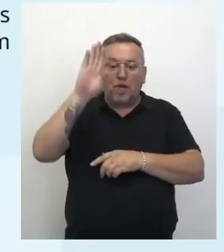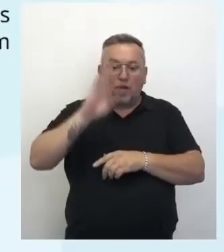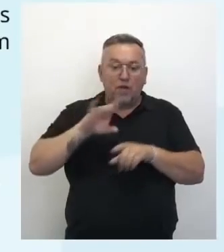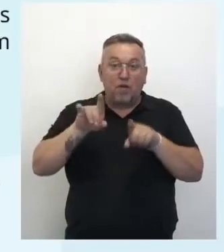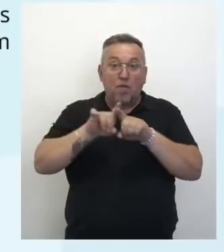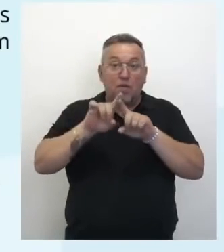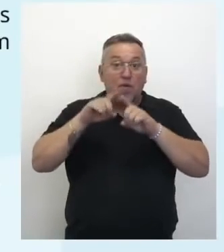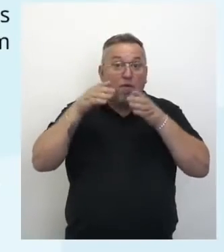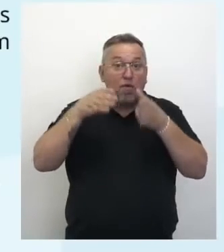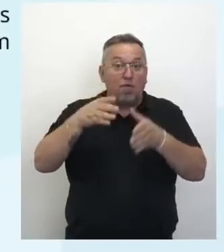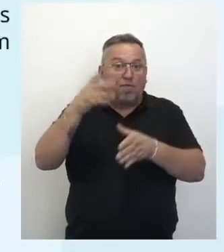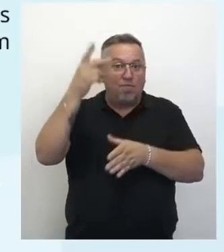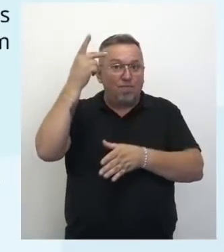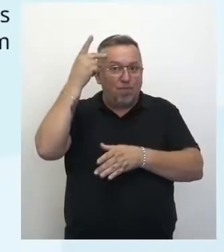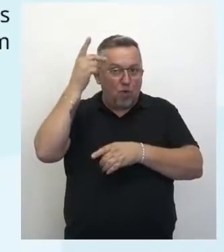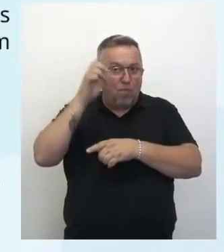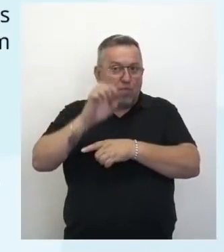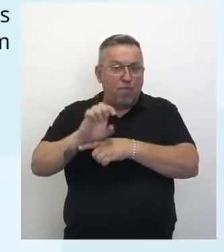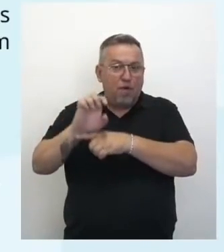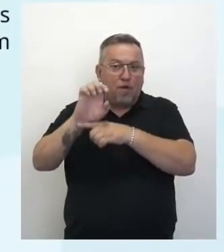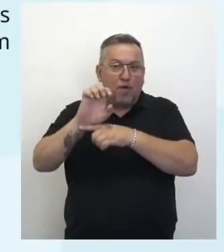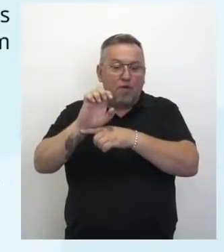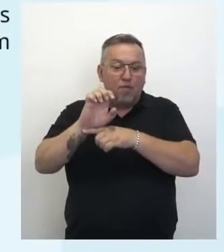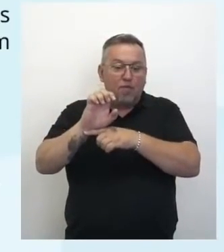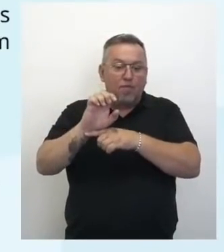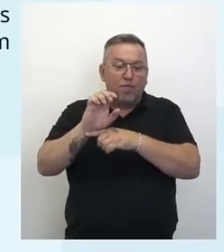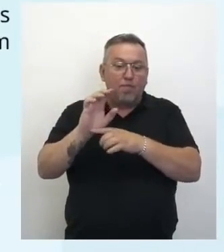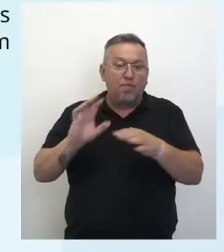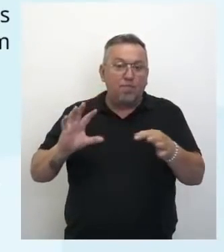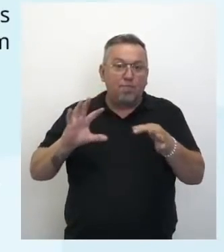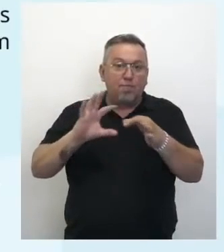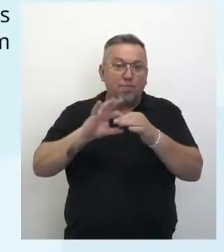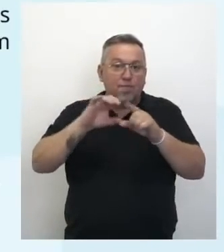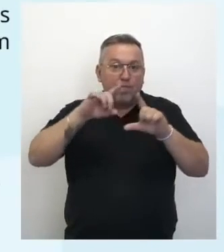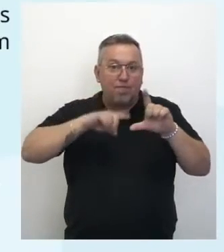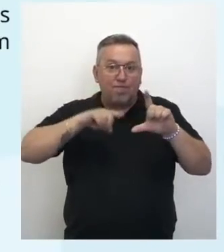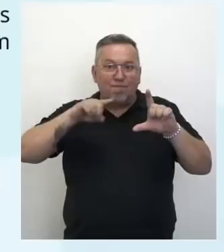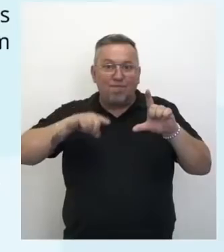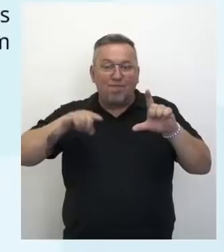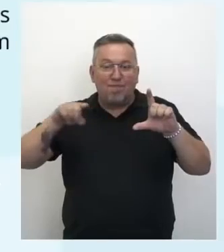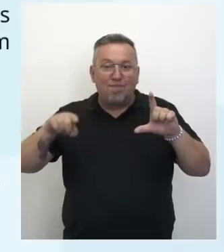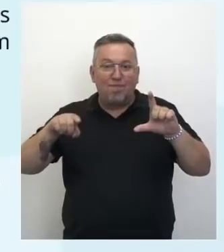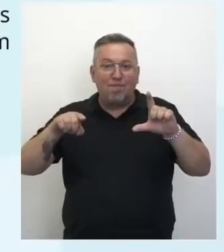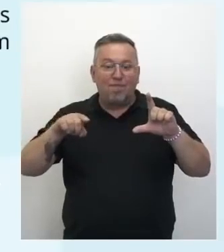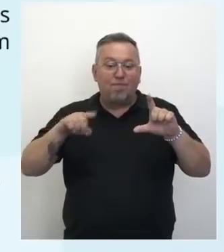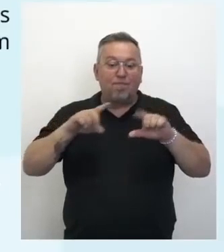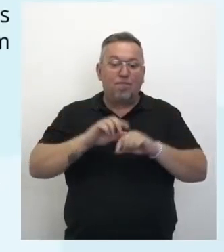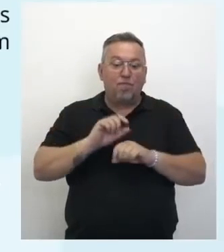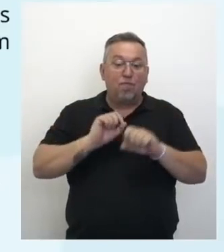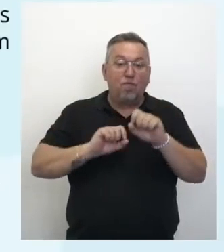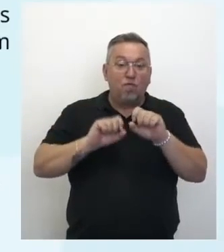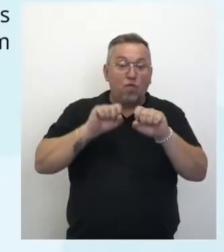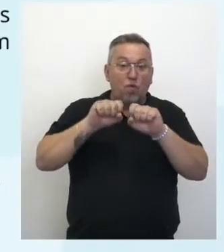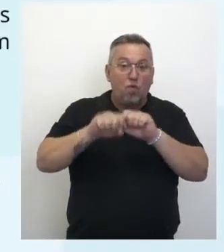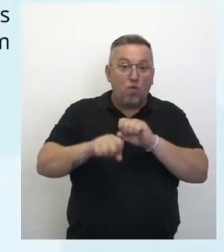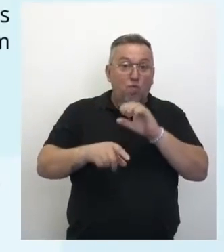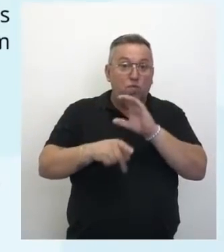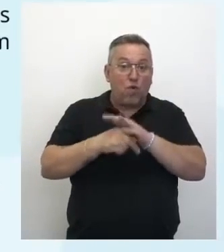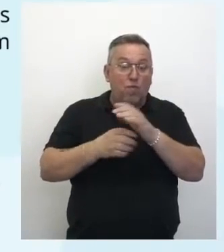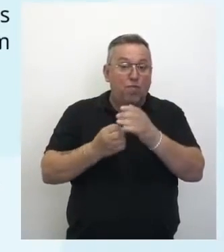de São Paulo. Unidade temática, conexões e escalas, objeto de conhecimento,